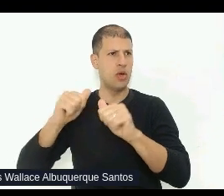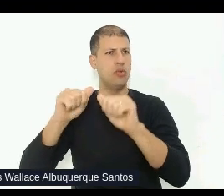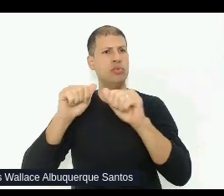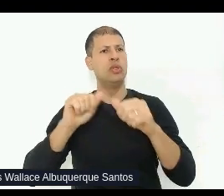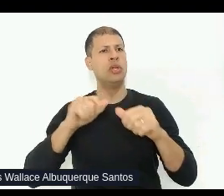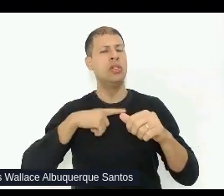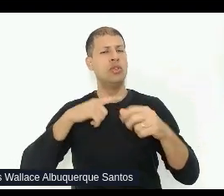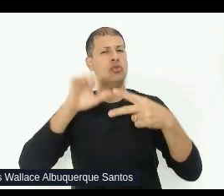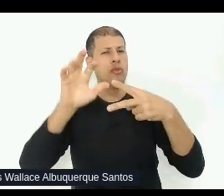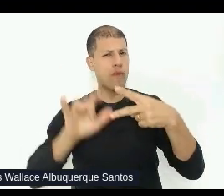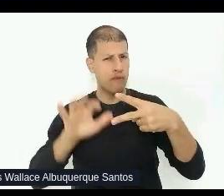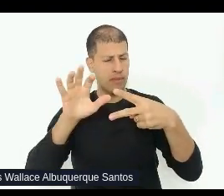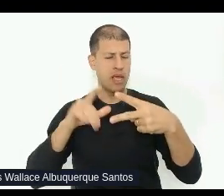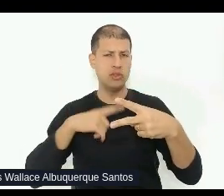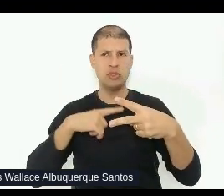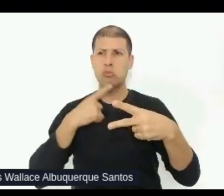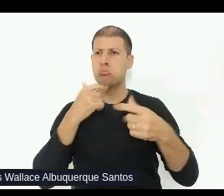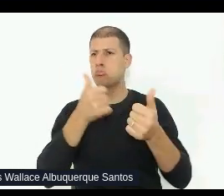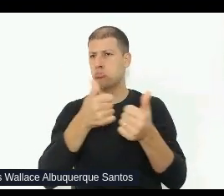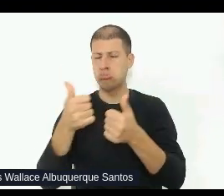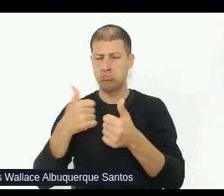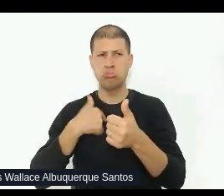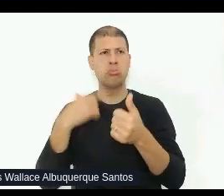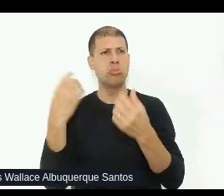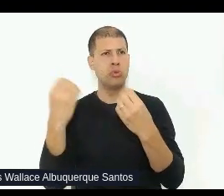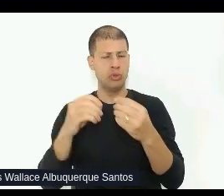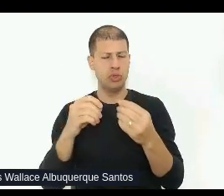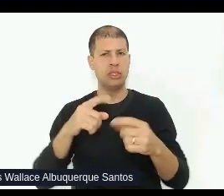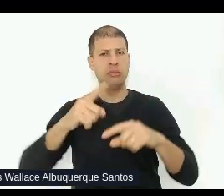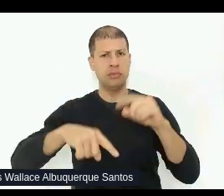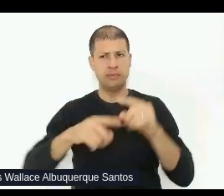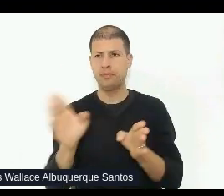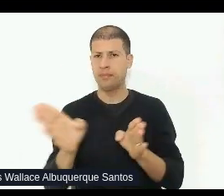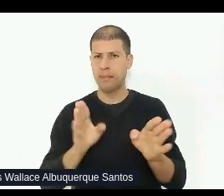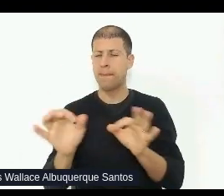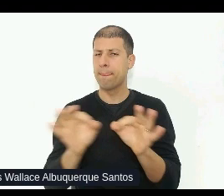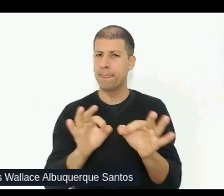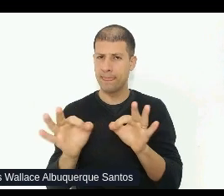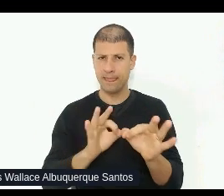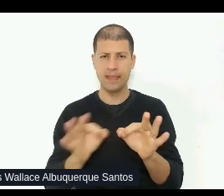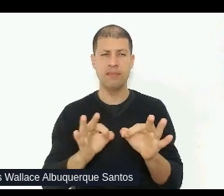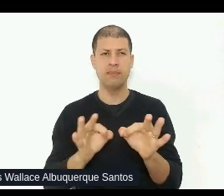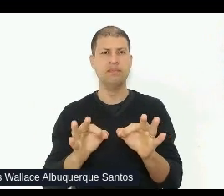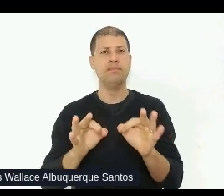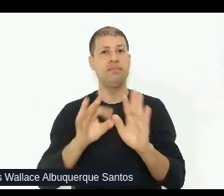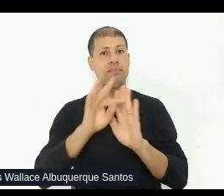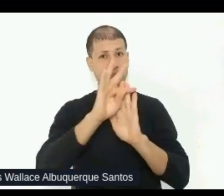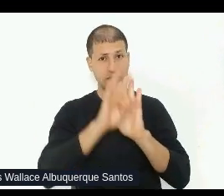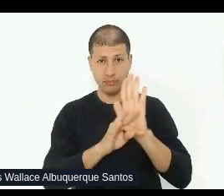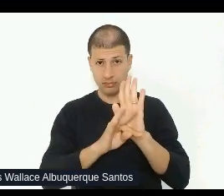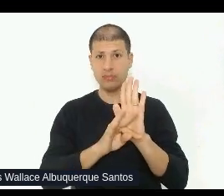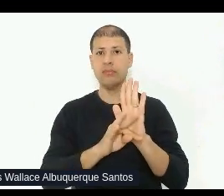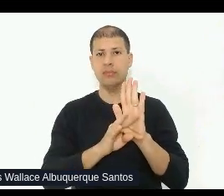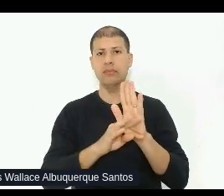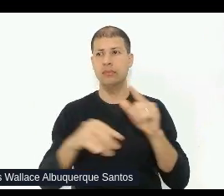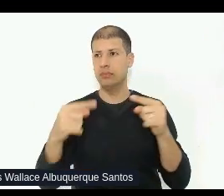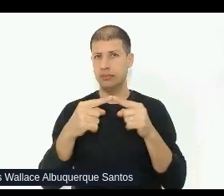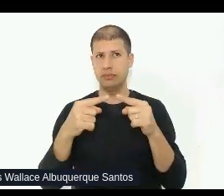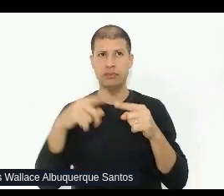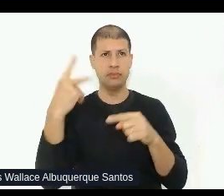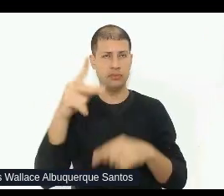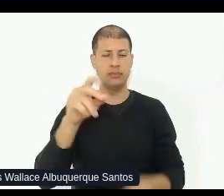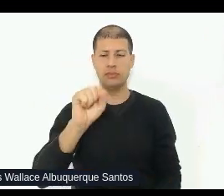pensei, beleza, já que eu não tenho nenhuma ferramenta acessível, eu vou construir um protótipo de texto, então baseado nessa spec de